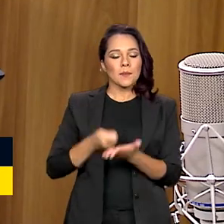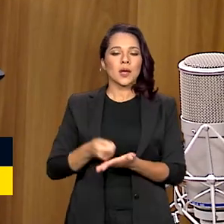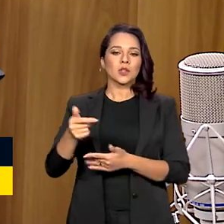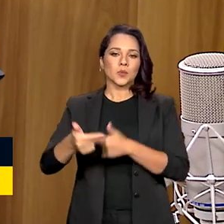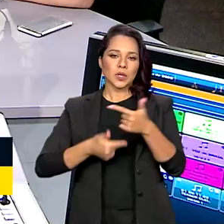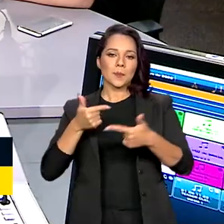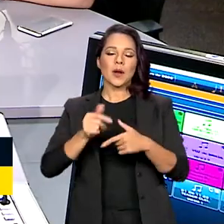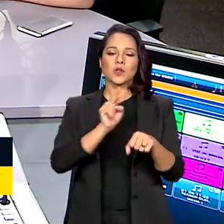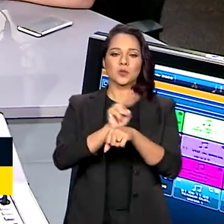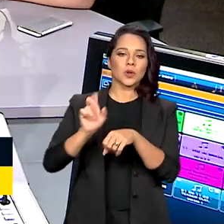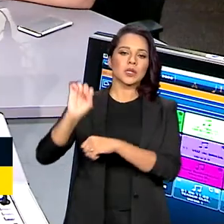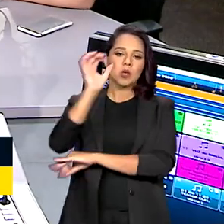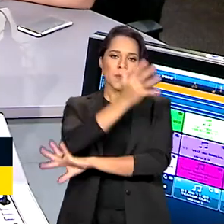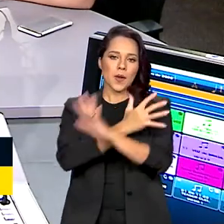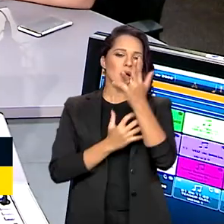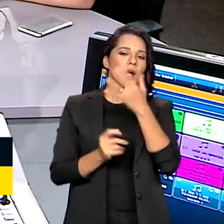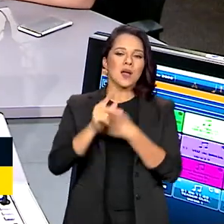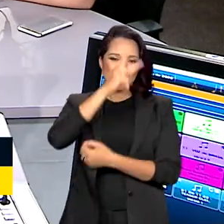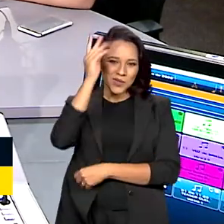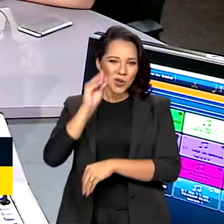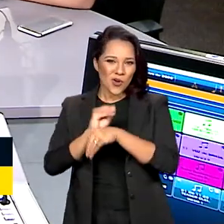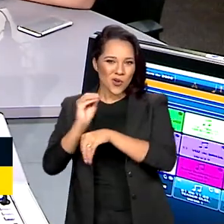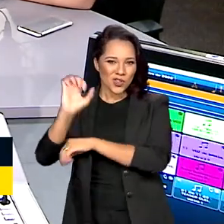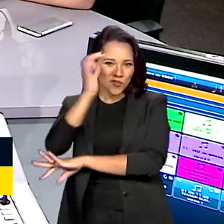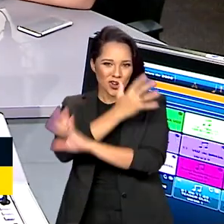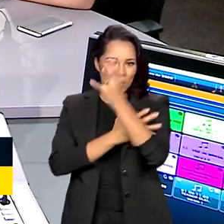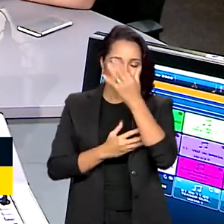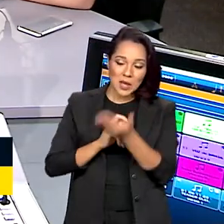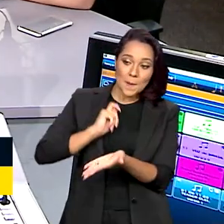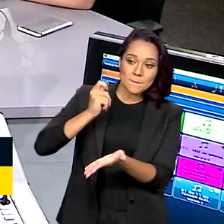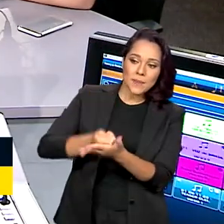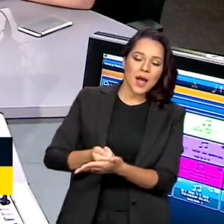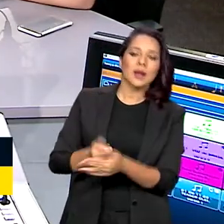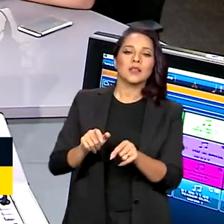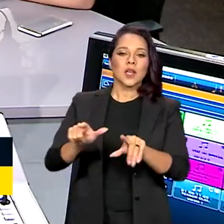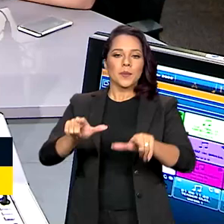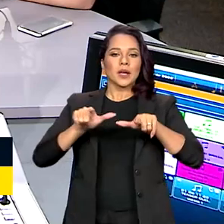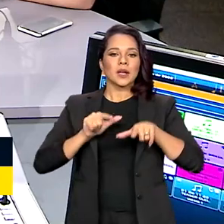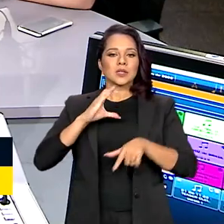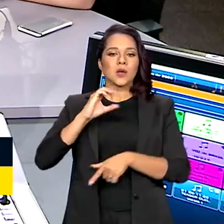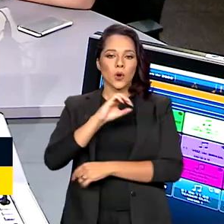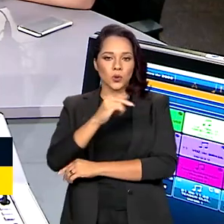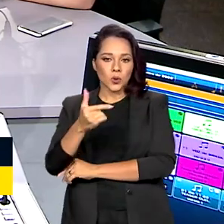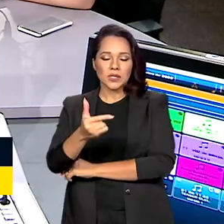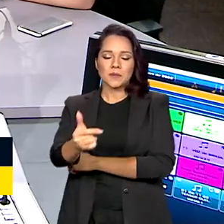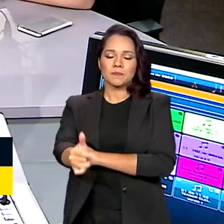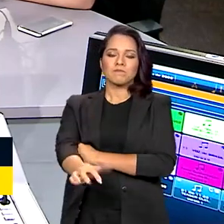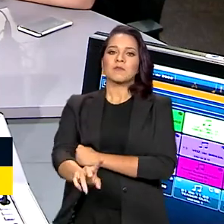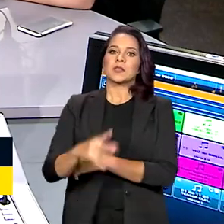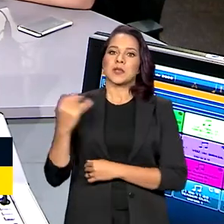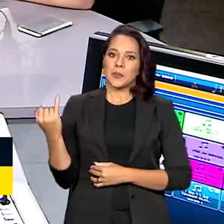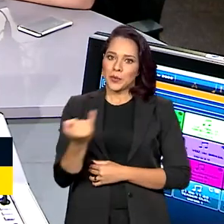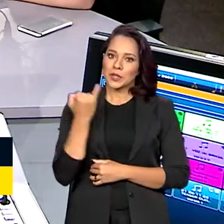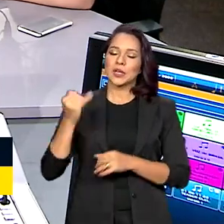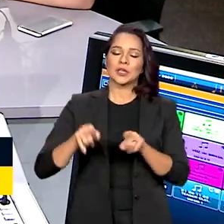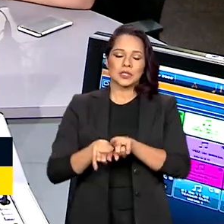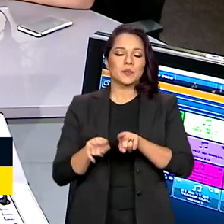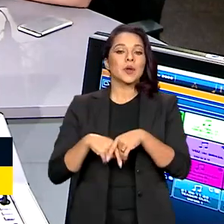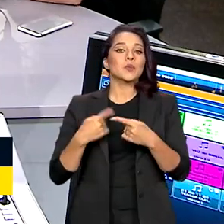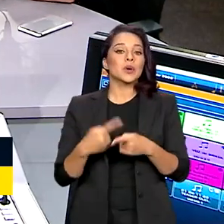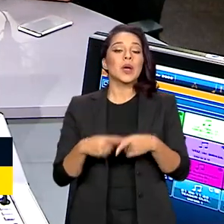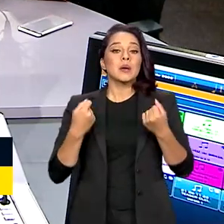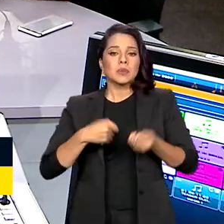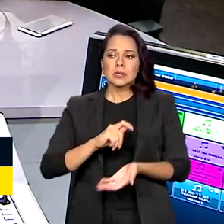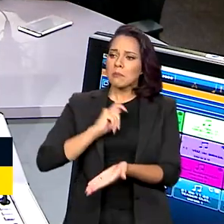serviços ambientais, que é remunerar quem cuida de floresta, a crédito de carbono de floresta nativa. Isso é bastante importante, porque a gente